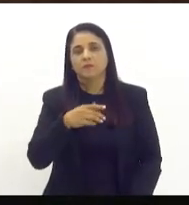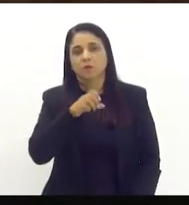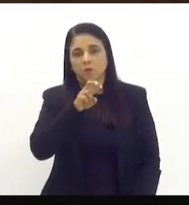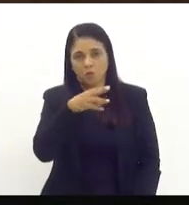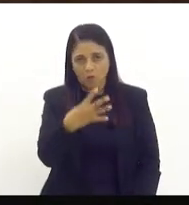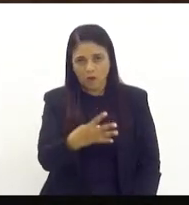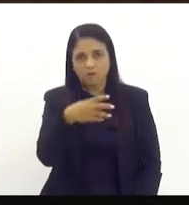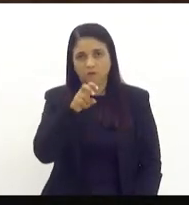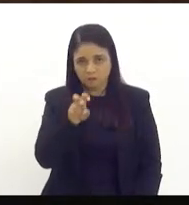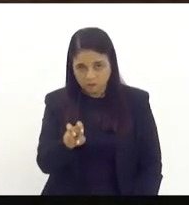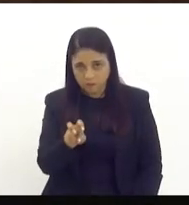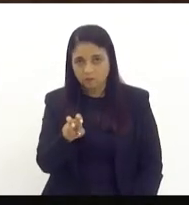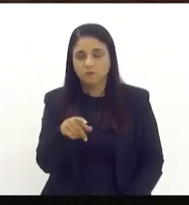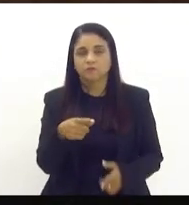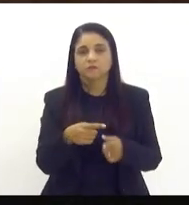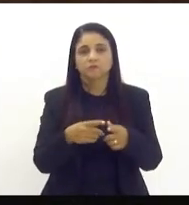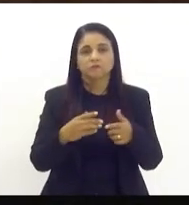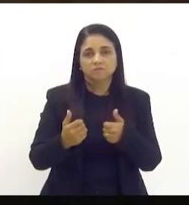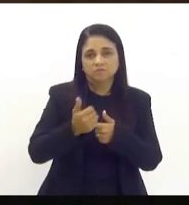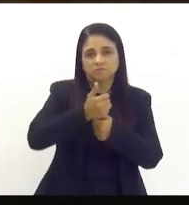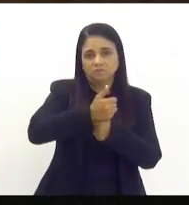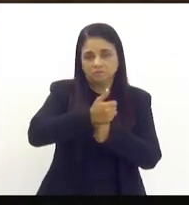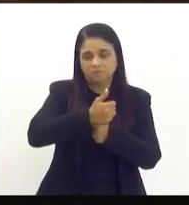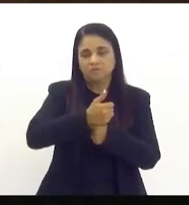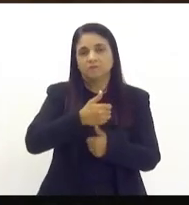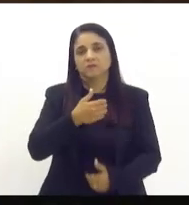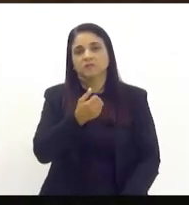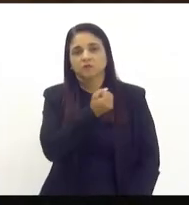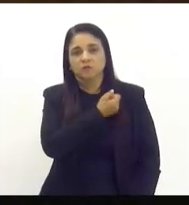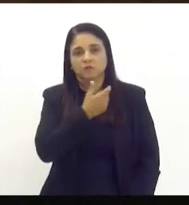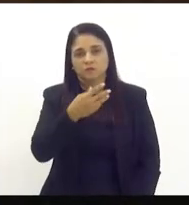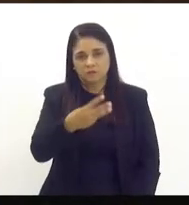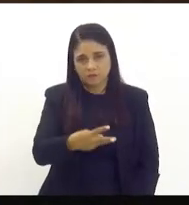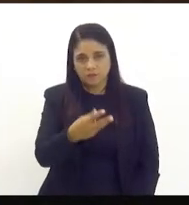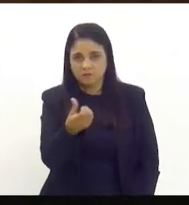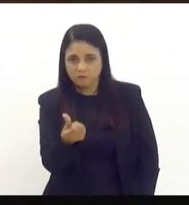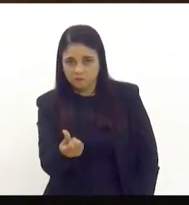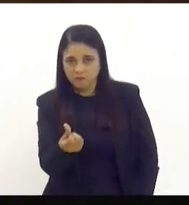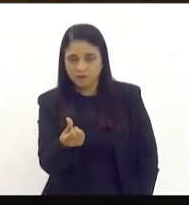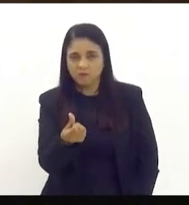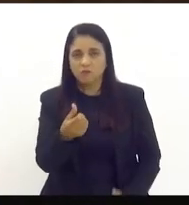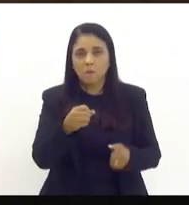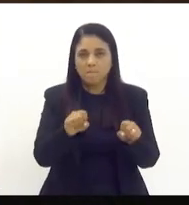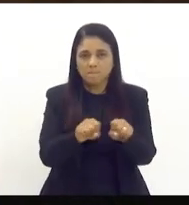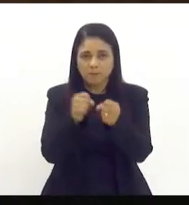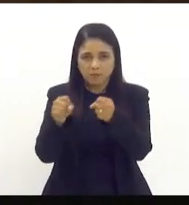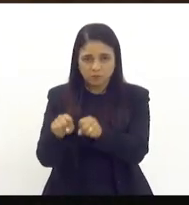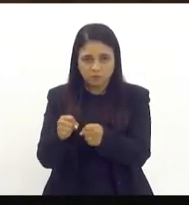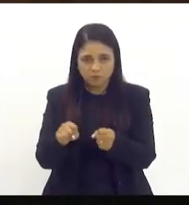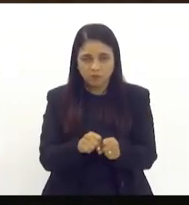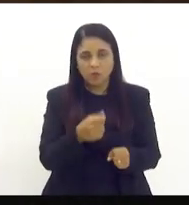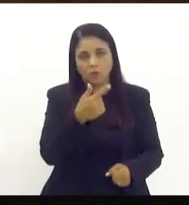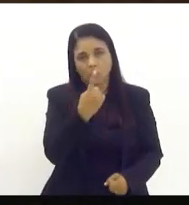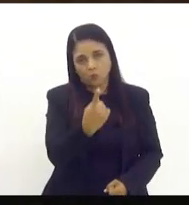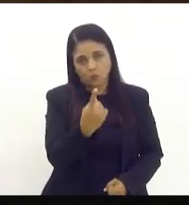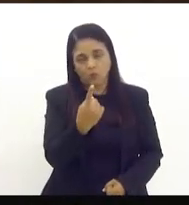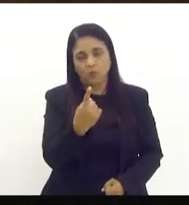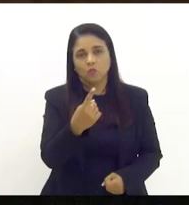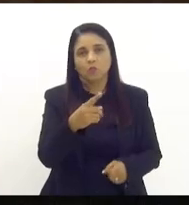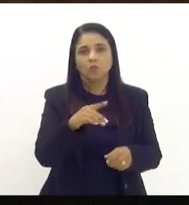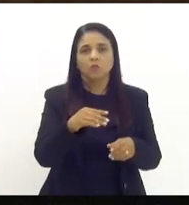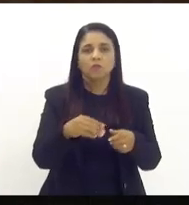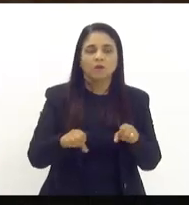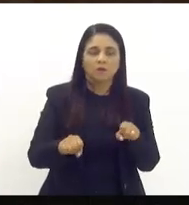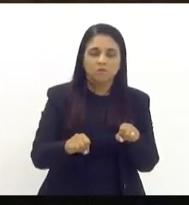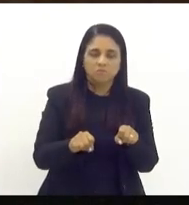favorável com submer da glutinativas emendas números 3 e 6 prejudicadas as emendas número 1 pela Emenda